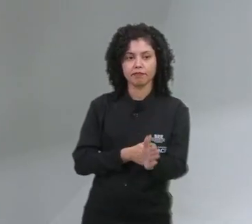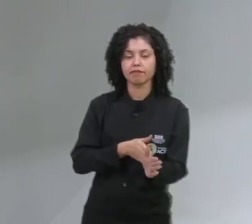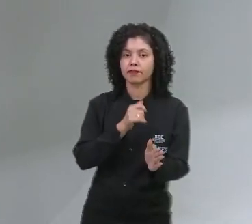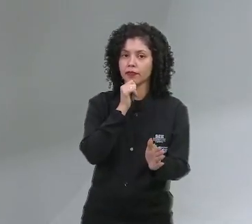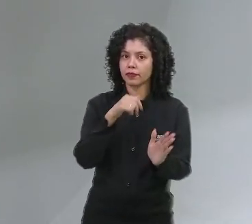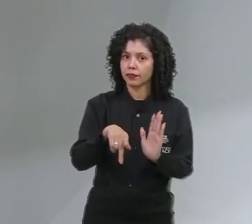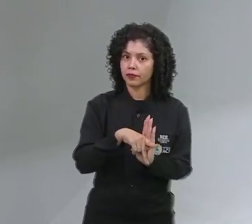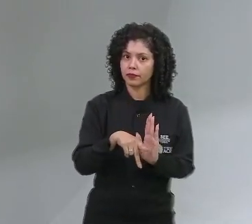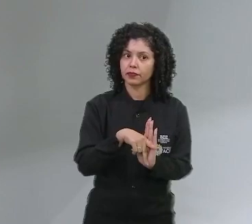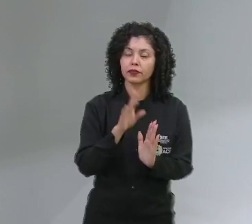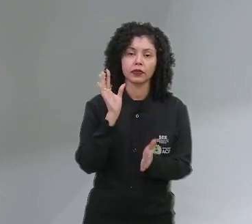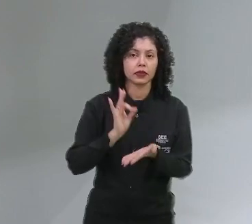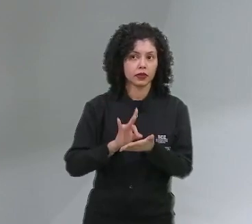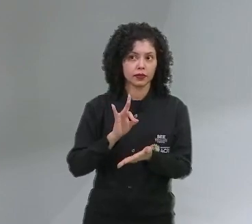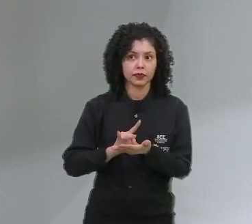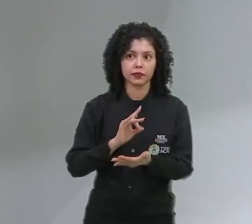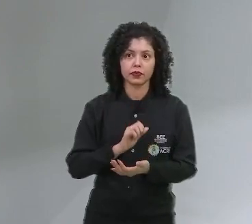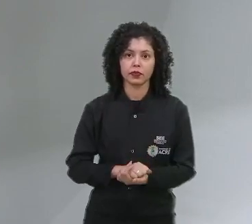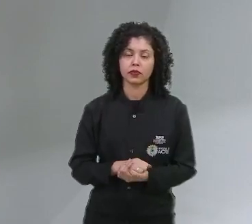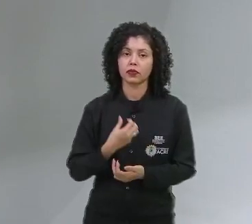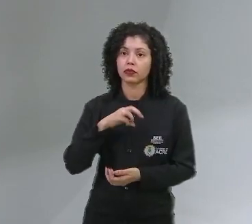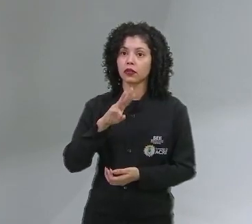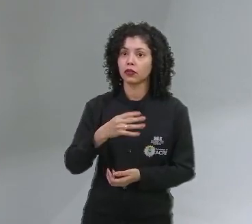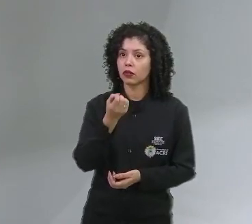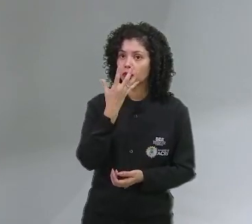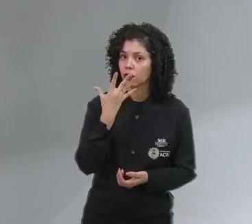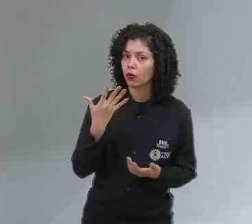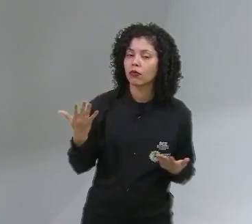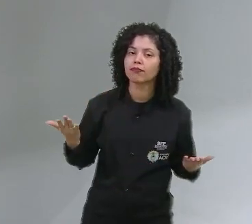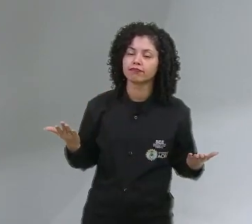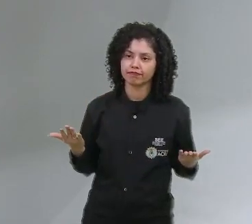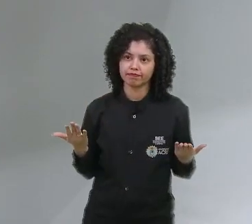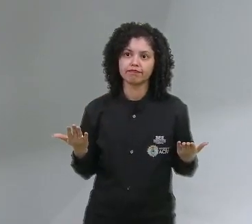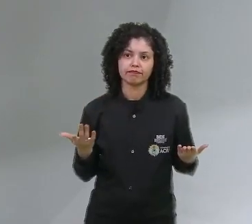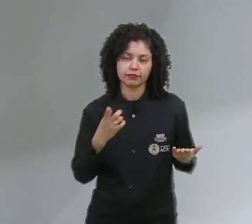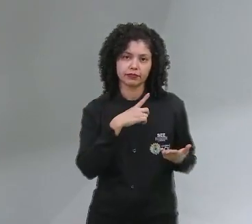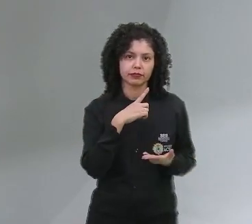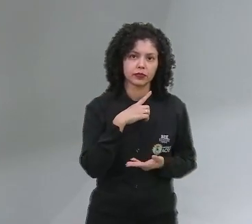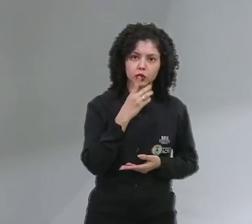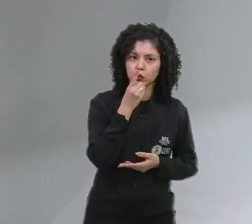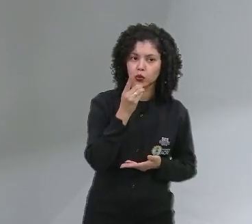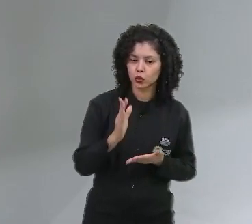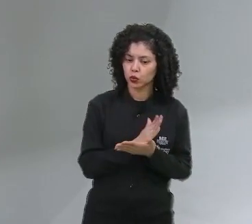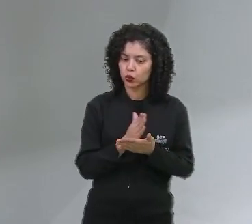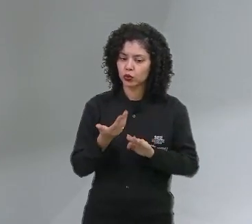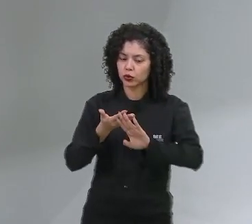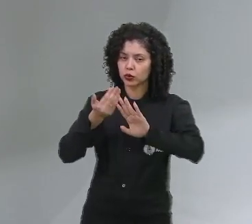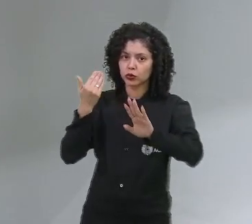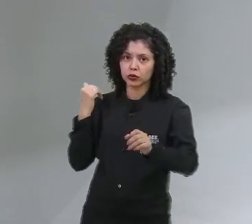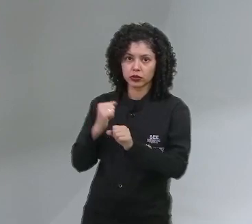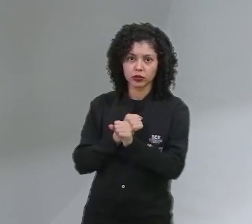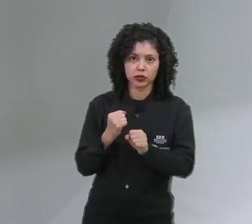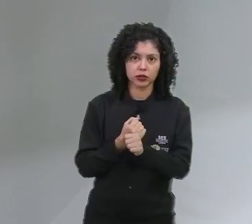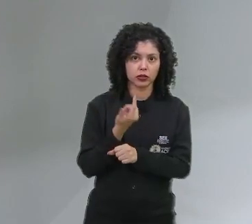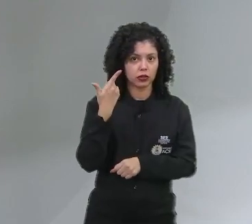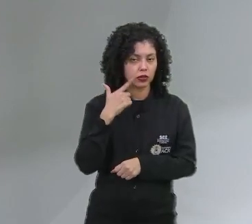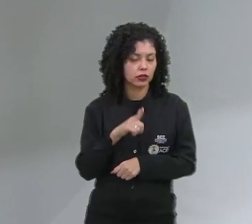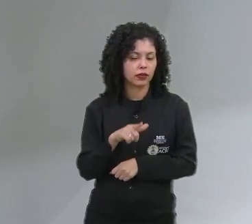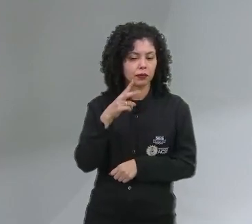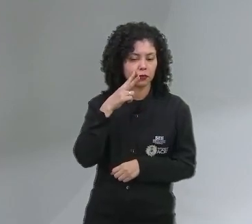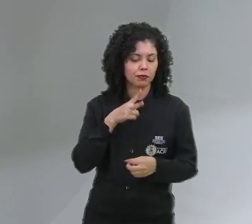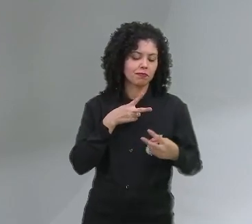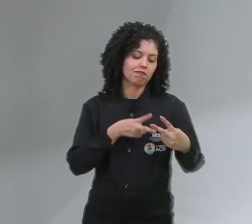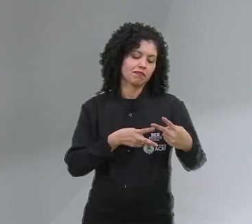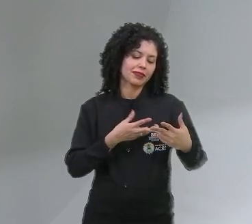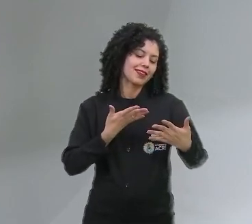assim, da realidade. Quem nunca pegou uma fotografia, né, de alguns anos atrás e conseguiu reviver